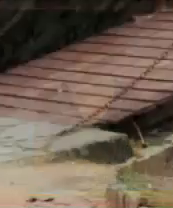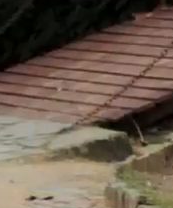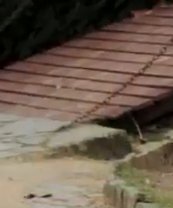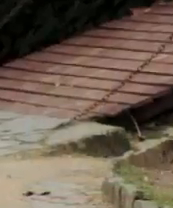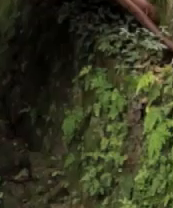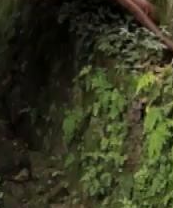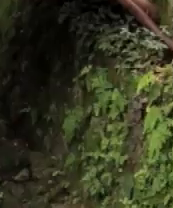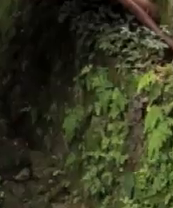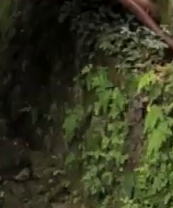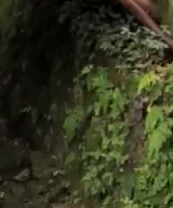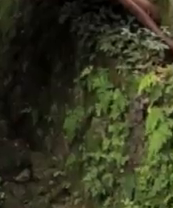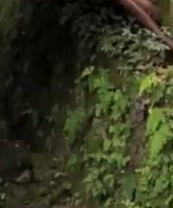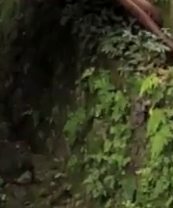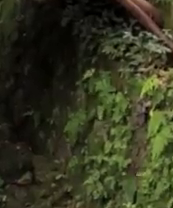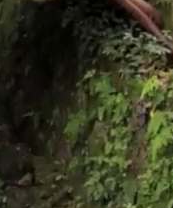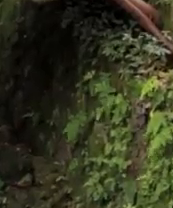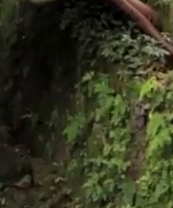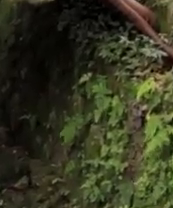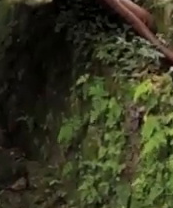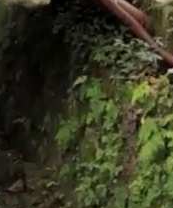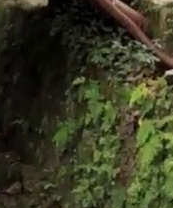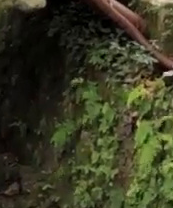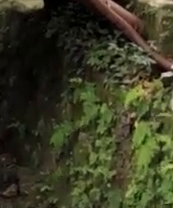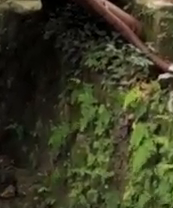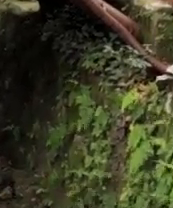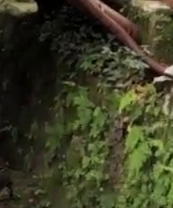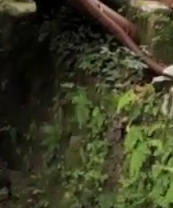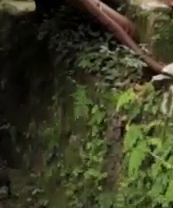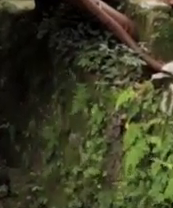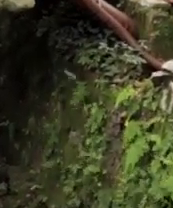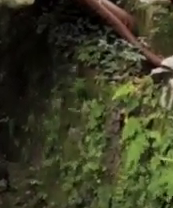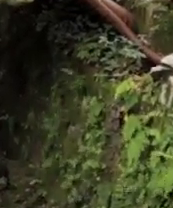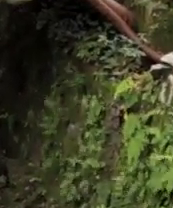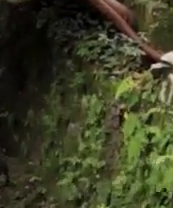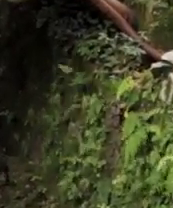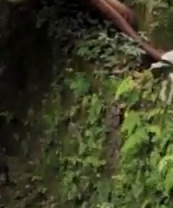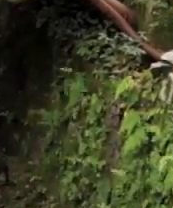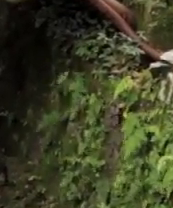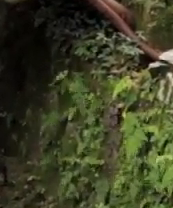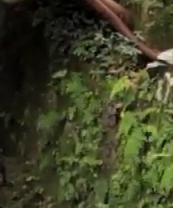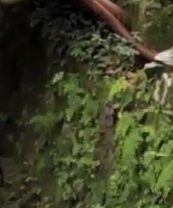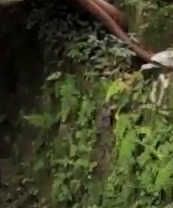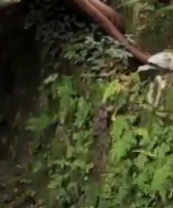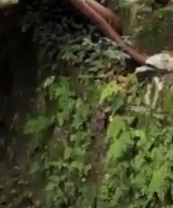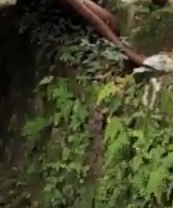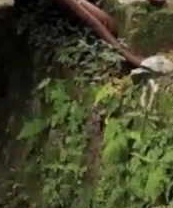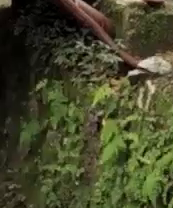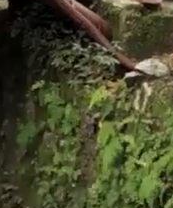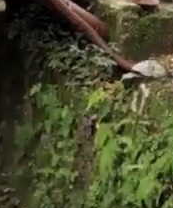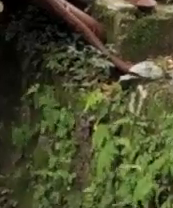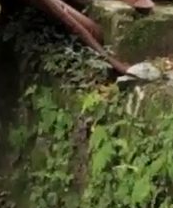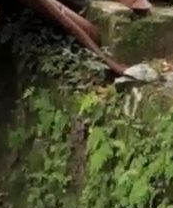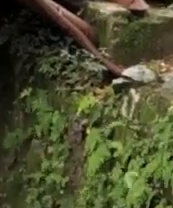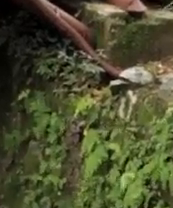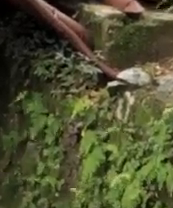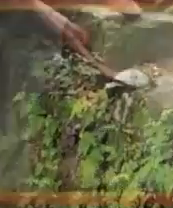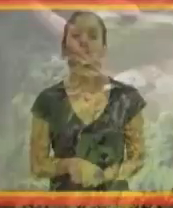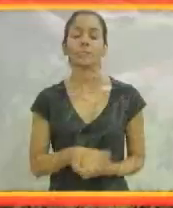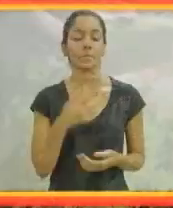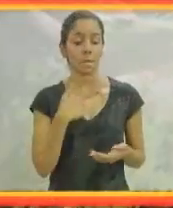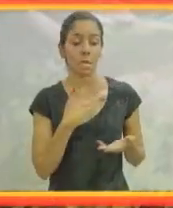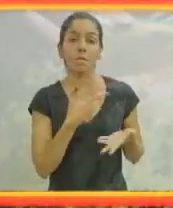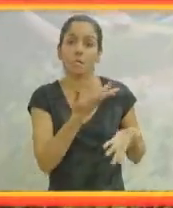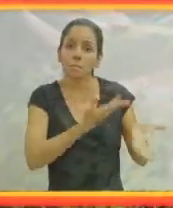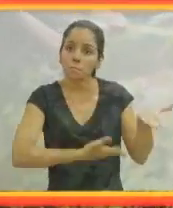nós, Ivonete e Antônio caminham de braços dados. Eles passam por uma pequena ponte de madeira por cima de um córrego e param no meio. Ele aponta para frente.